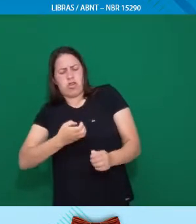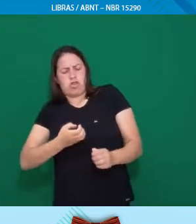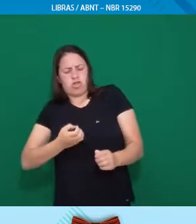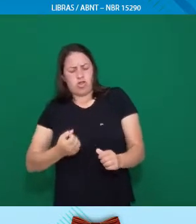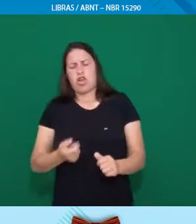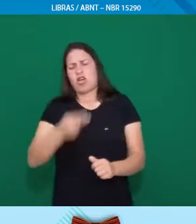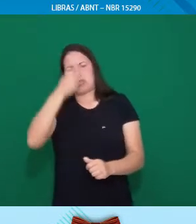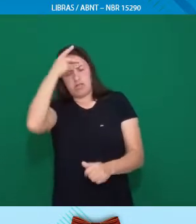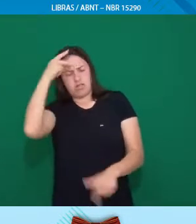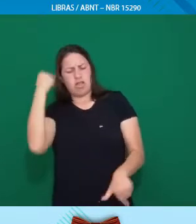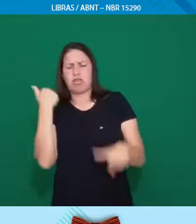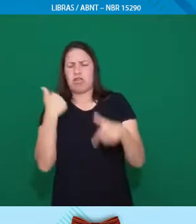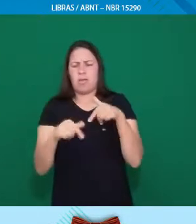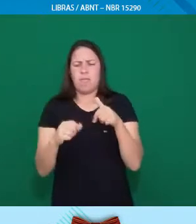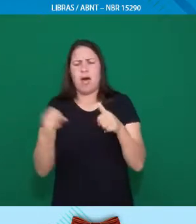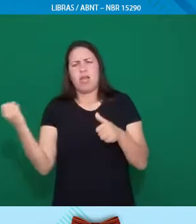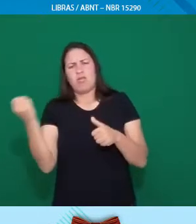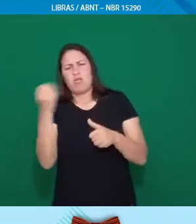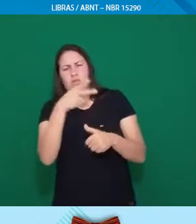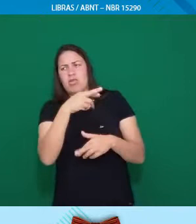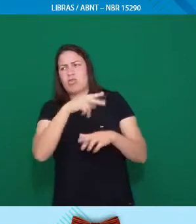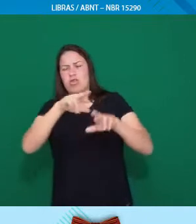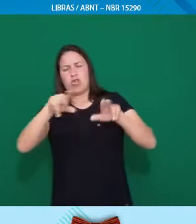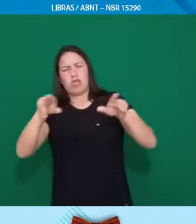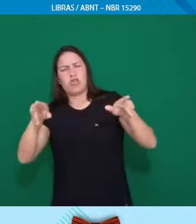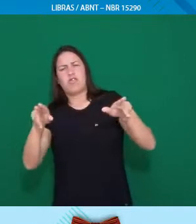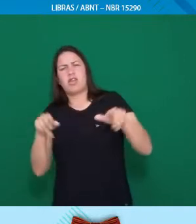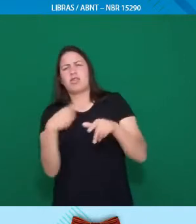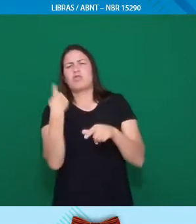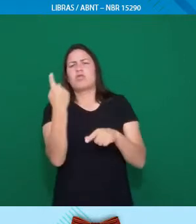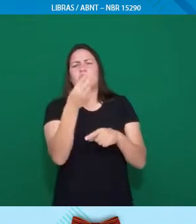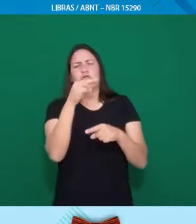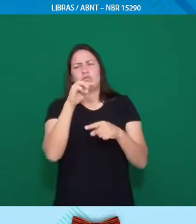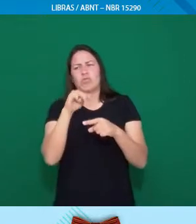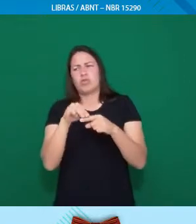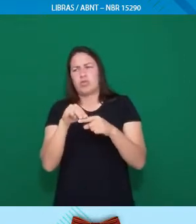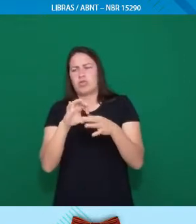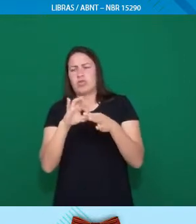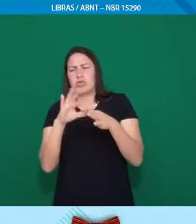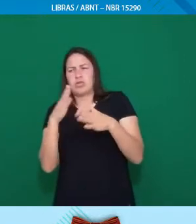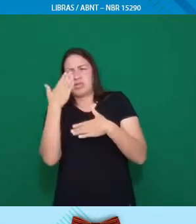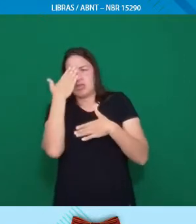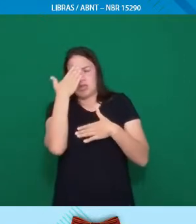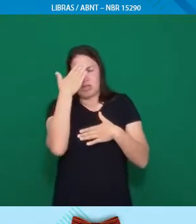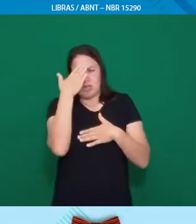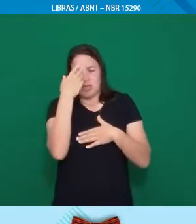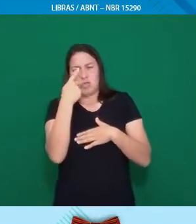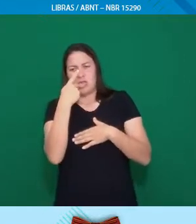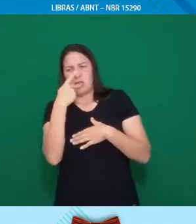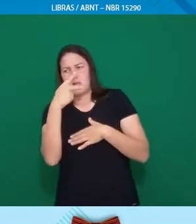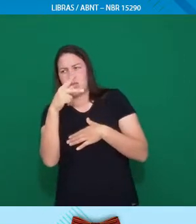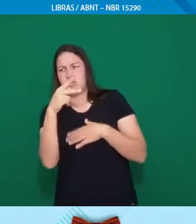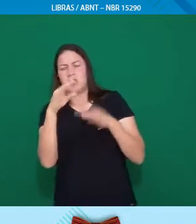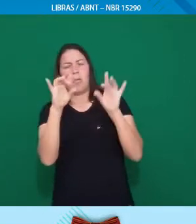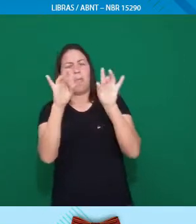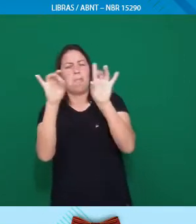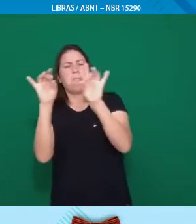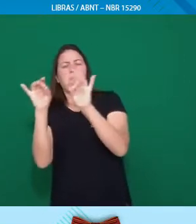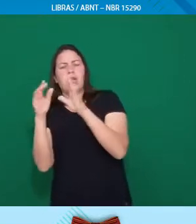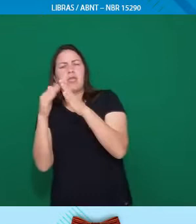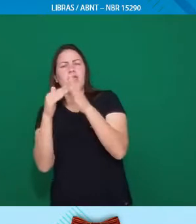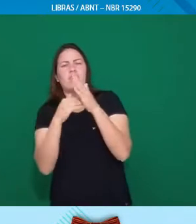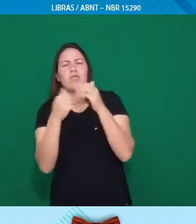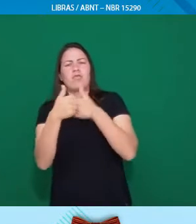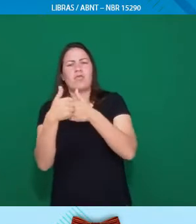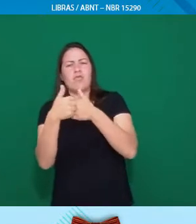inovando trazendo coisas novas nosso município isso nos deixa muito feliz então só tenho agradecer algum tempo